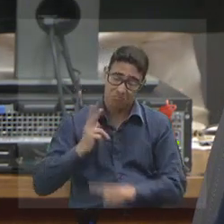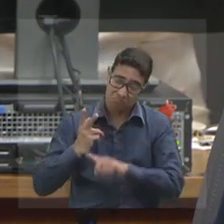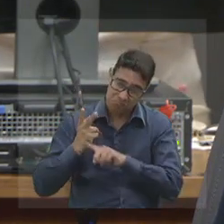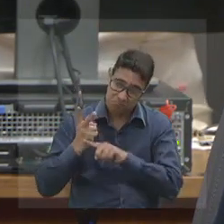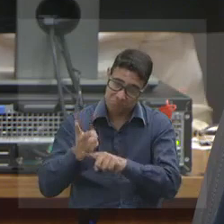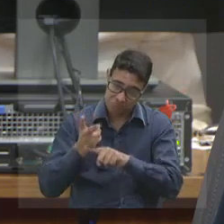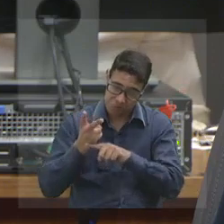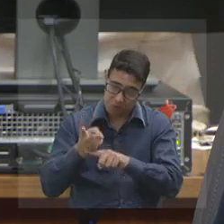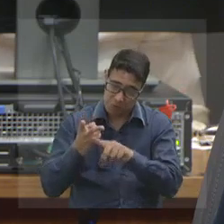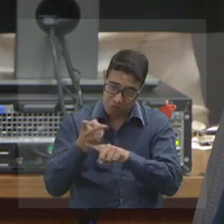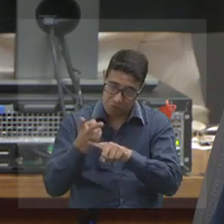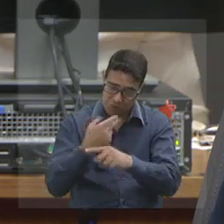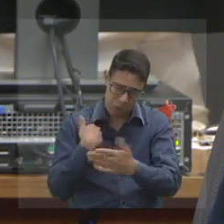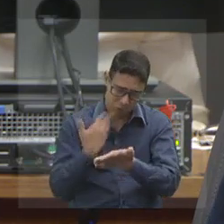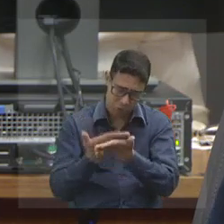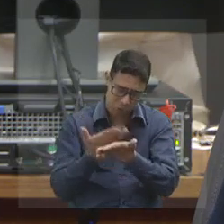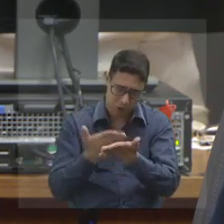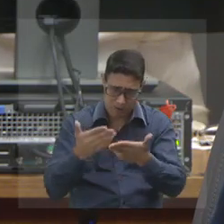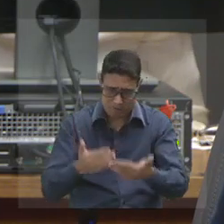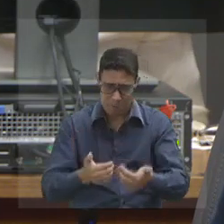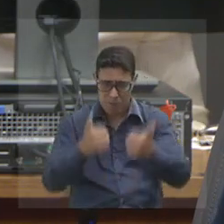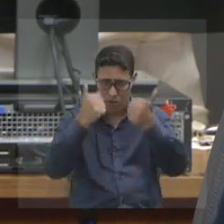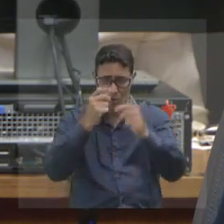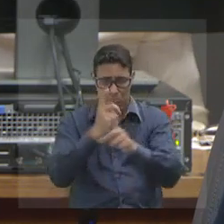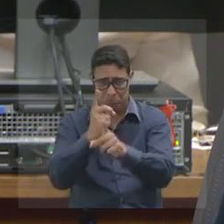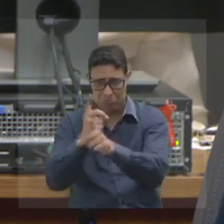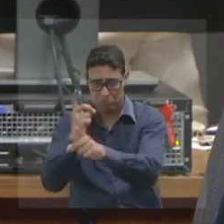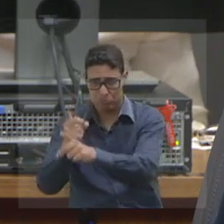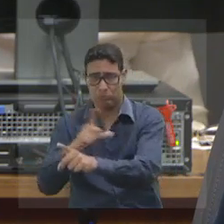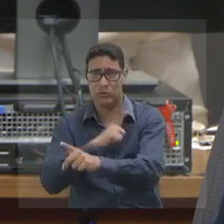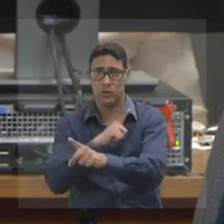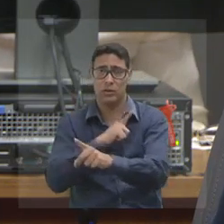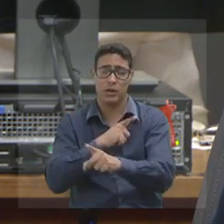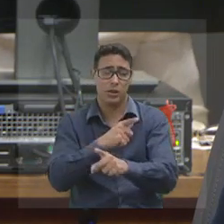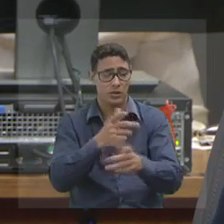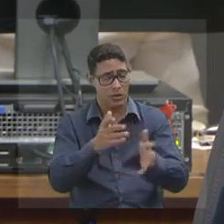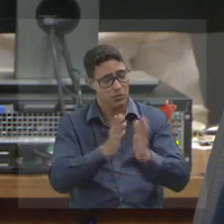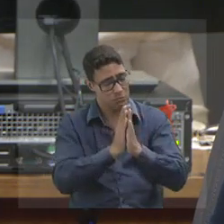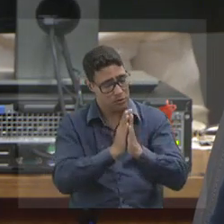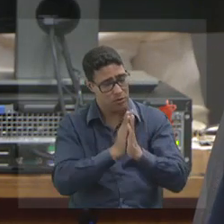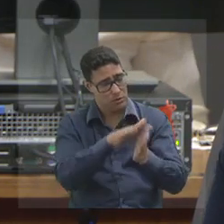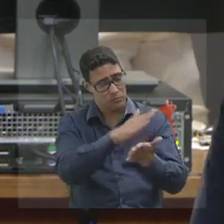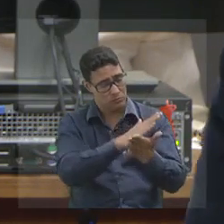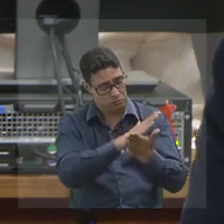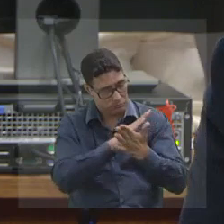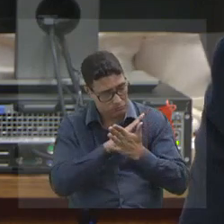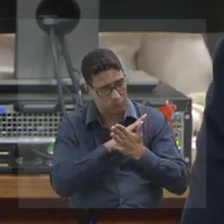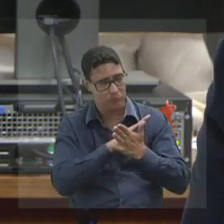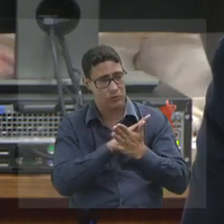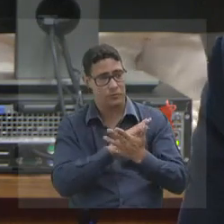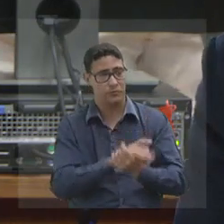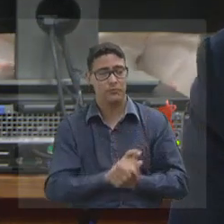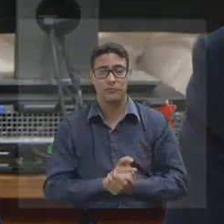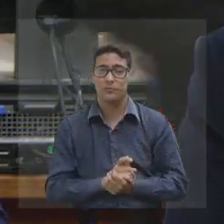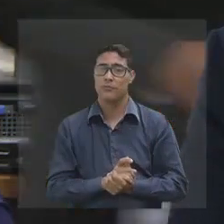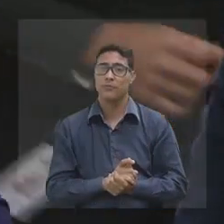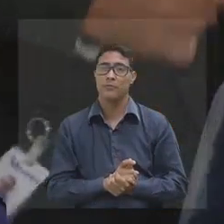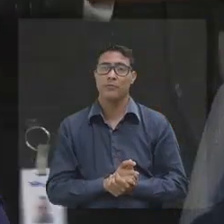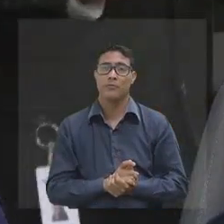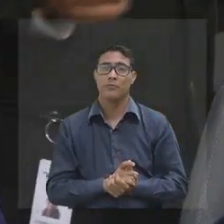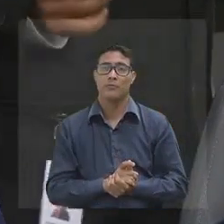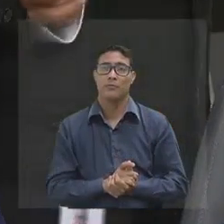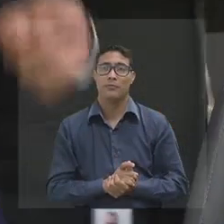melhor alternativa para isso nós contaremos muito com a senhora nessa questão é eu quero agora fazer